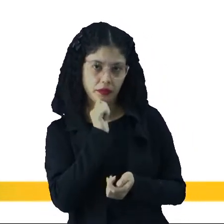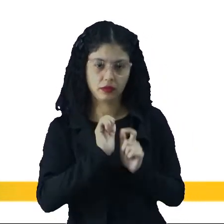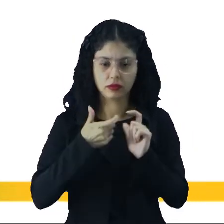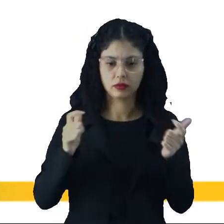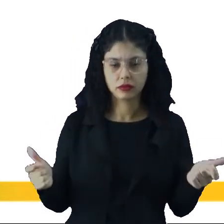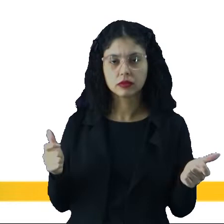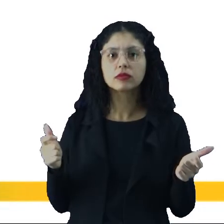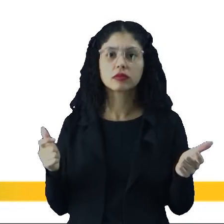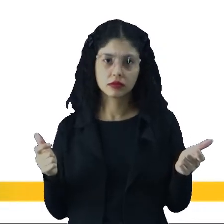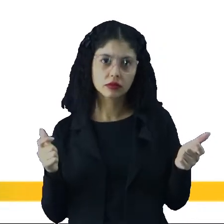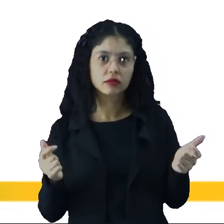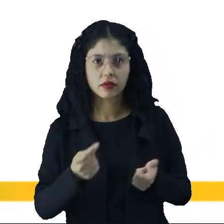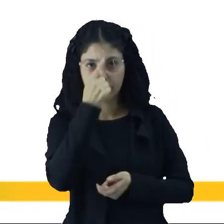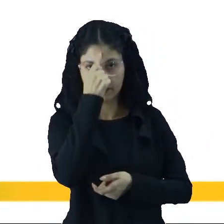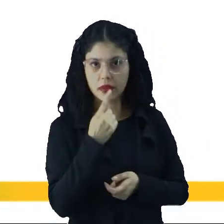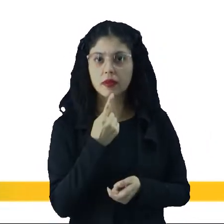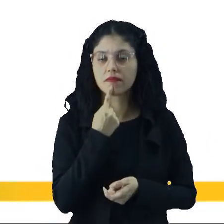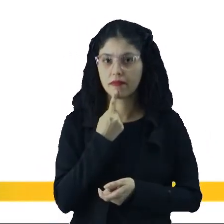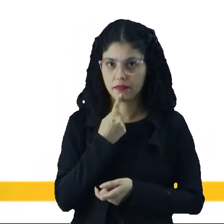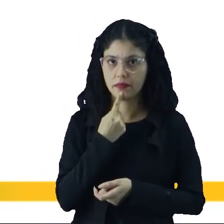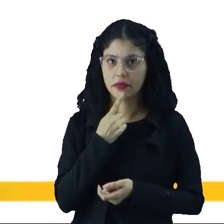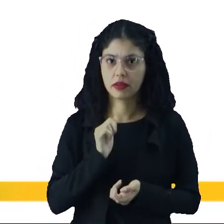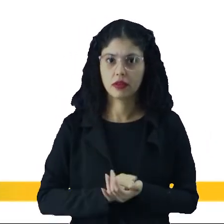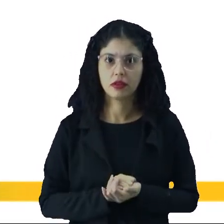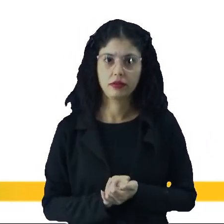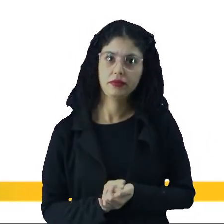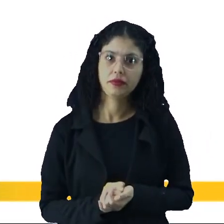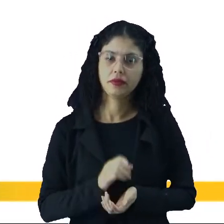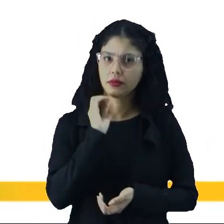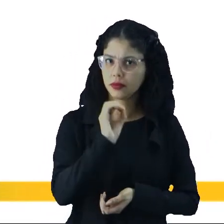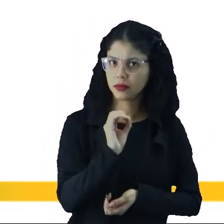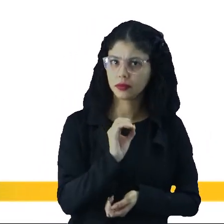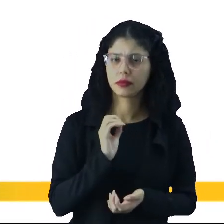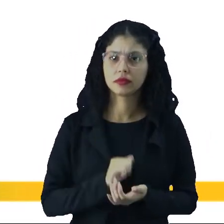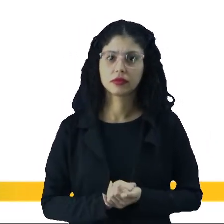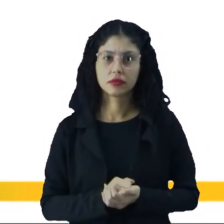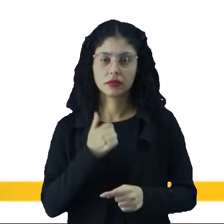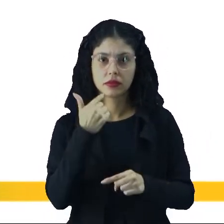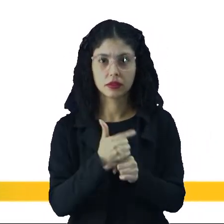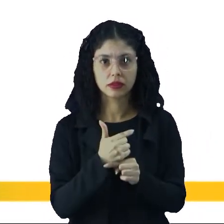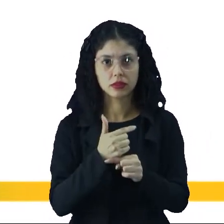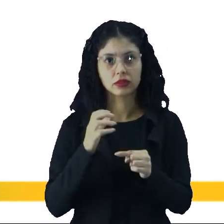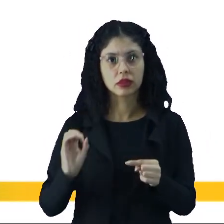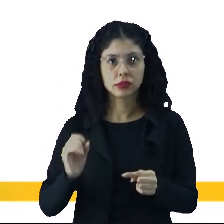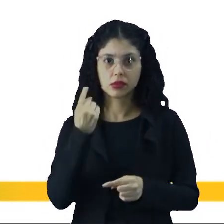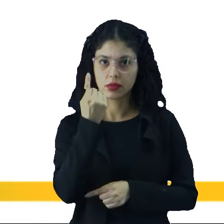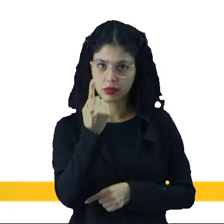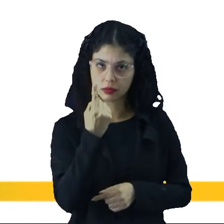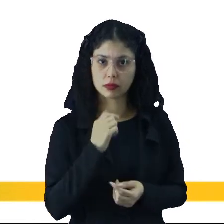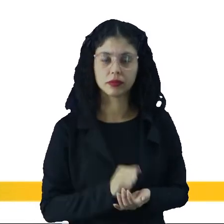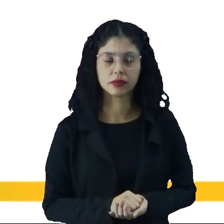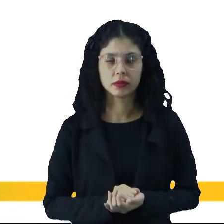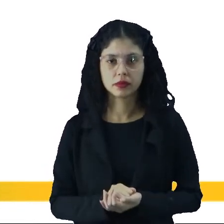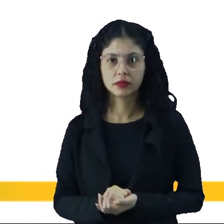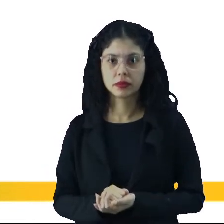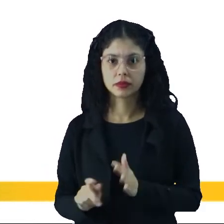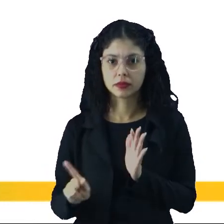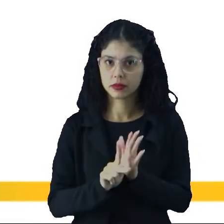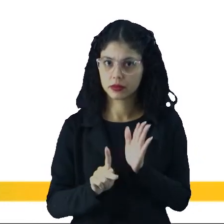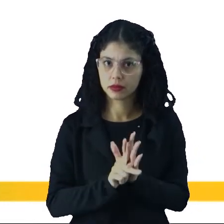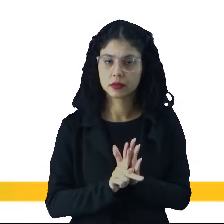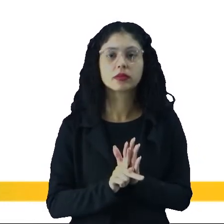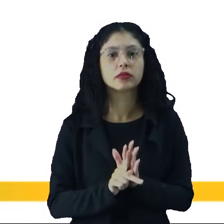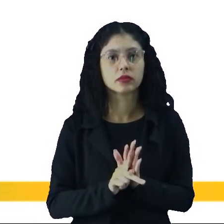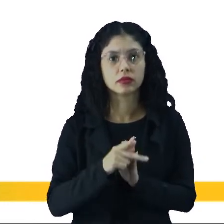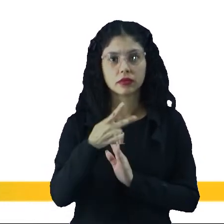de x e a imagem também aumenta. Se o x é 0, 2 elevado a 0 é 1, pela propriedade